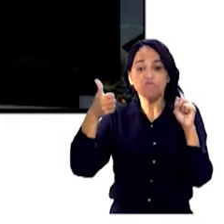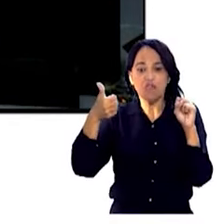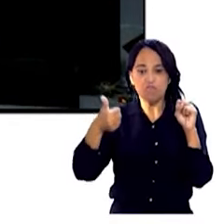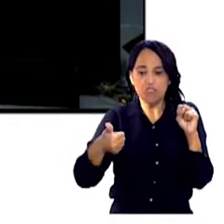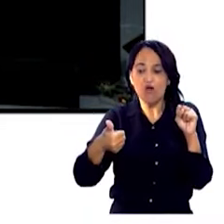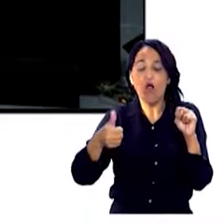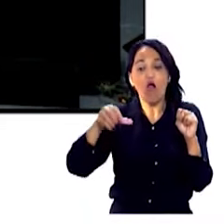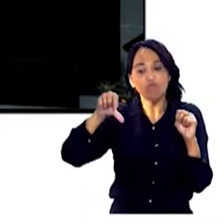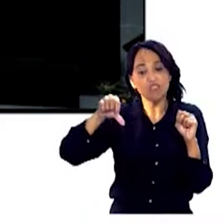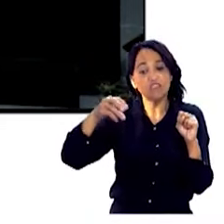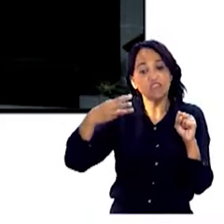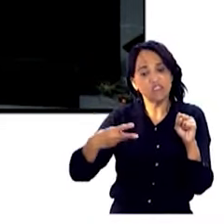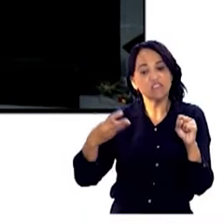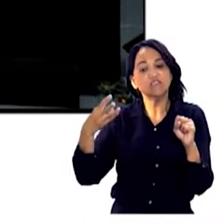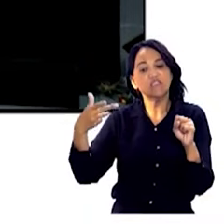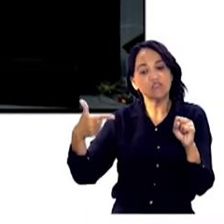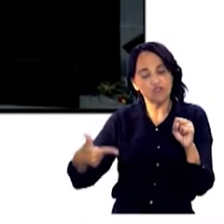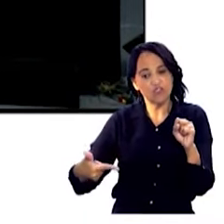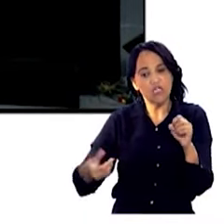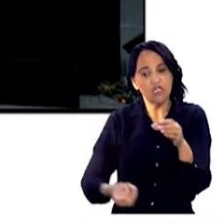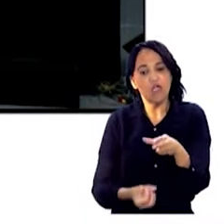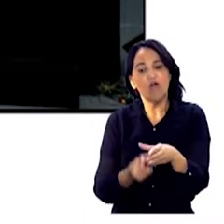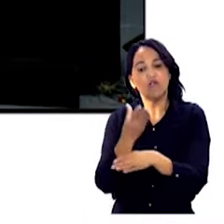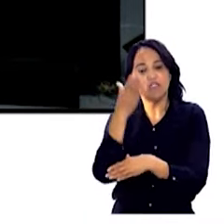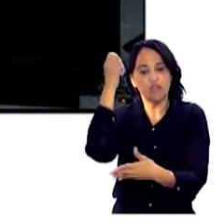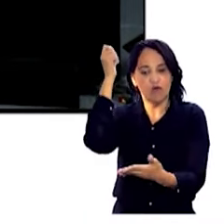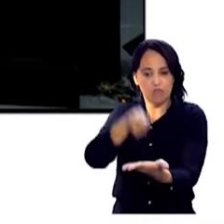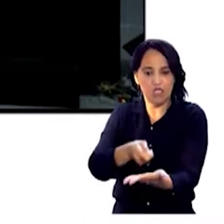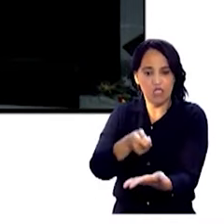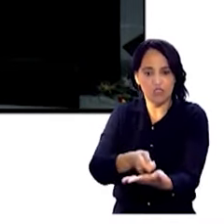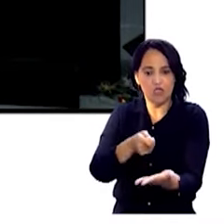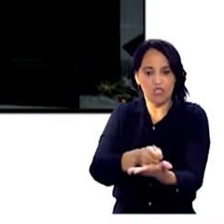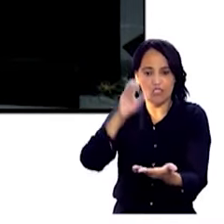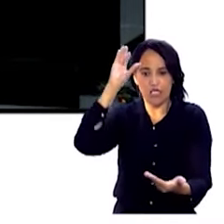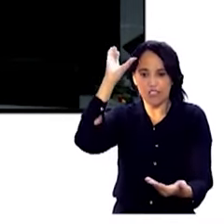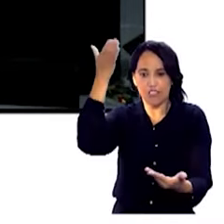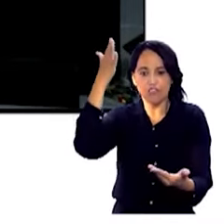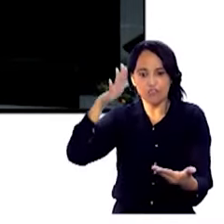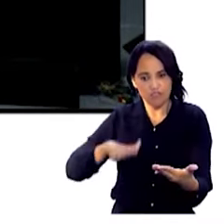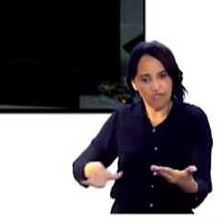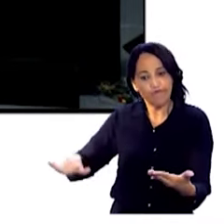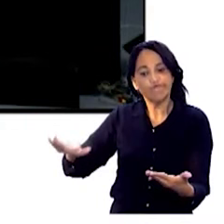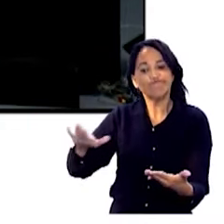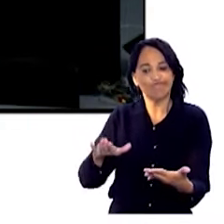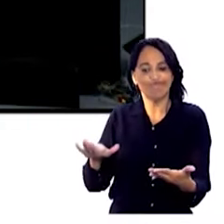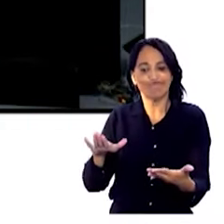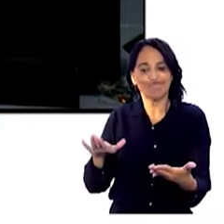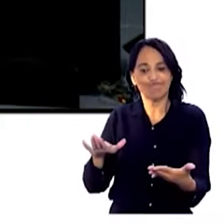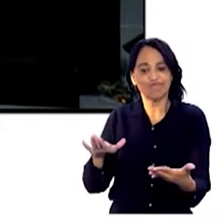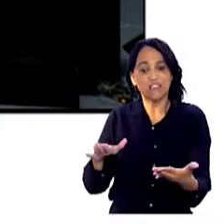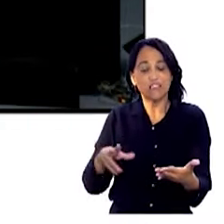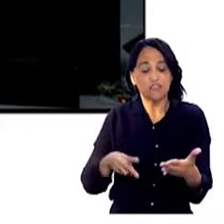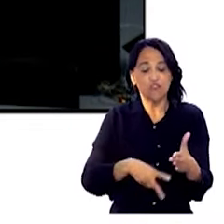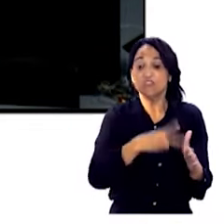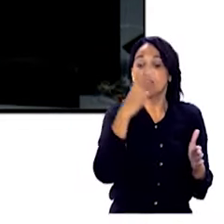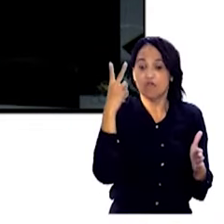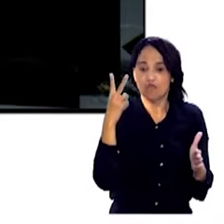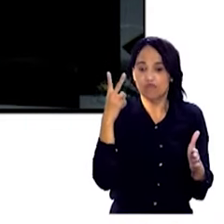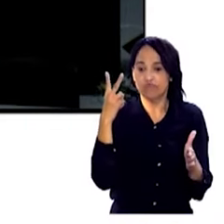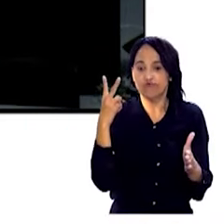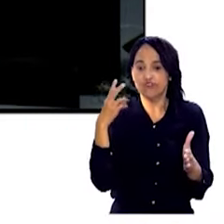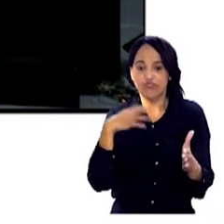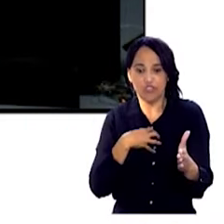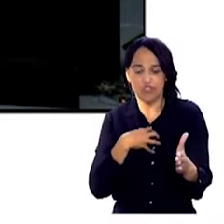1932 eu instituo obrigatoriedade do precedente vejam os movimentos um segundo movimento